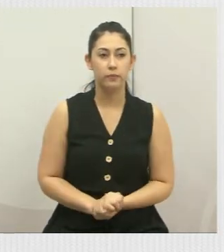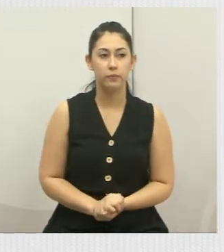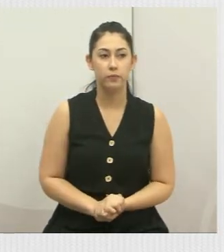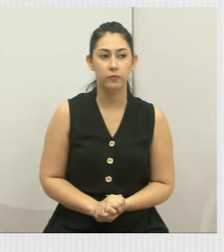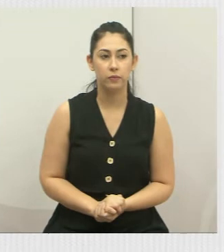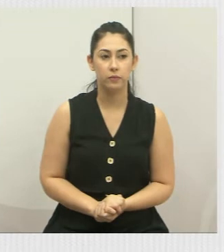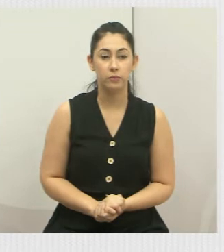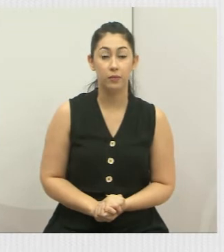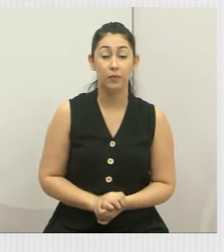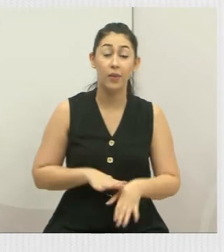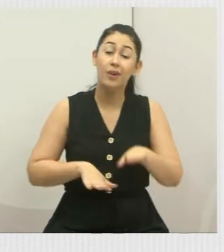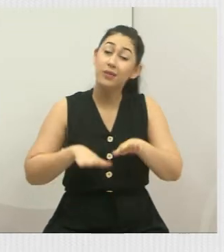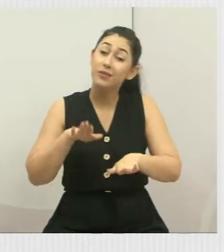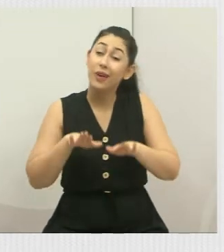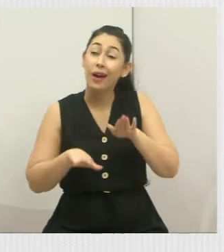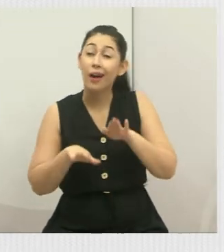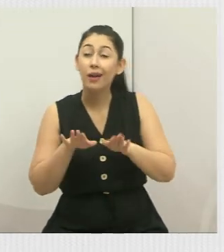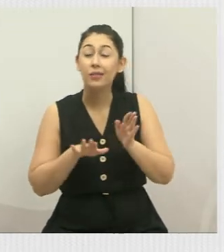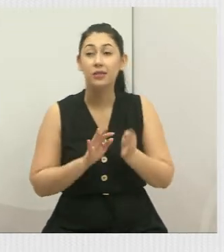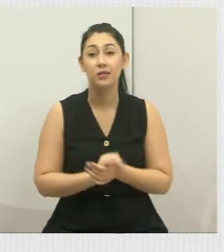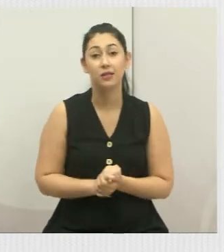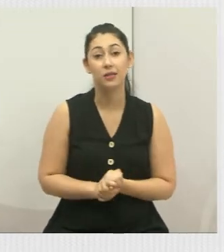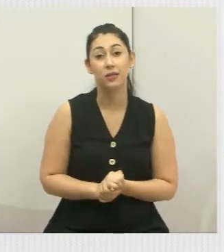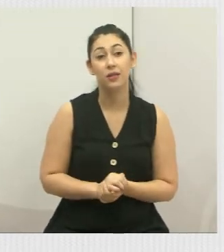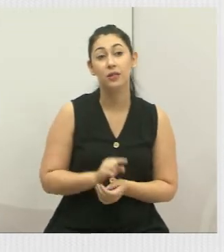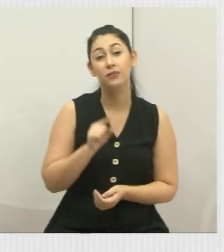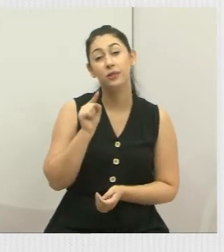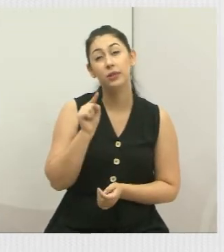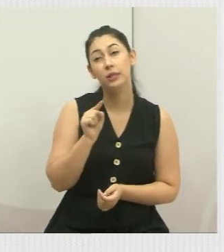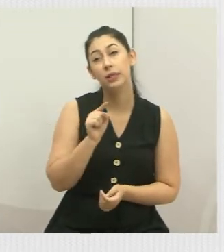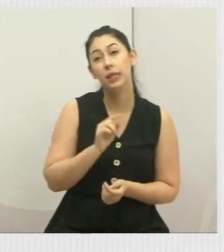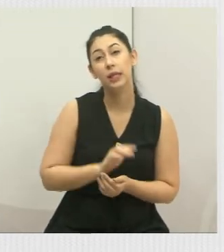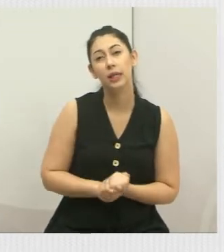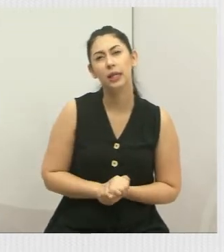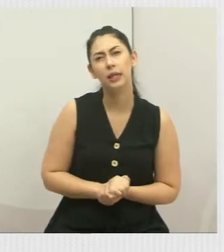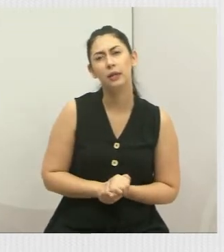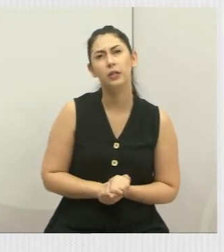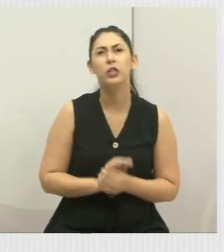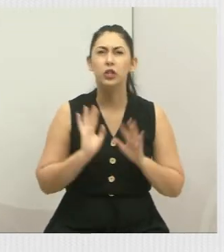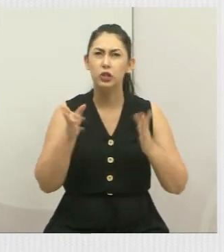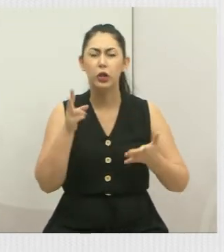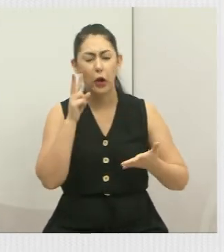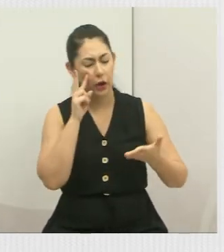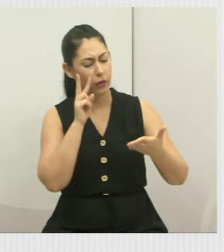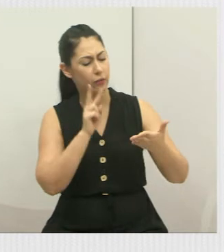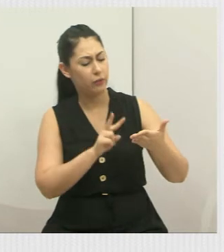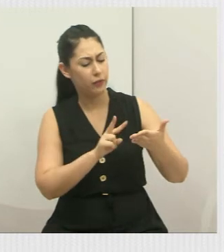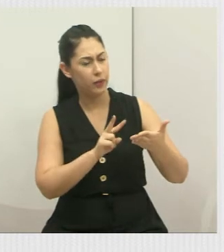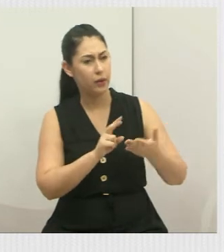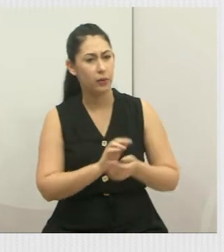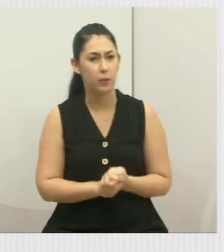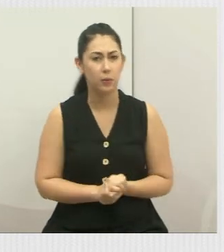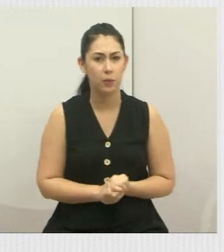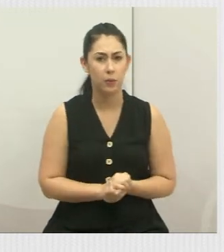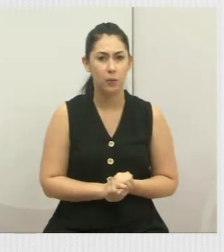É muito provável que você tenha tido acesso, em algum momento, a um